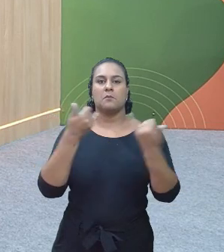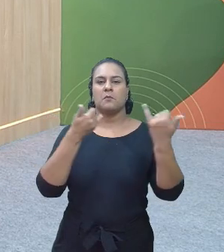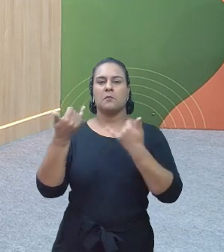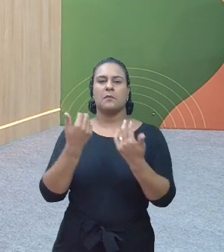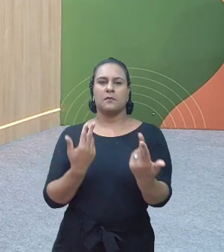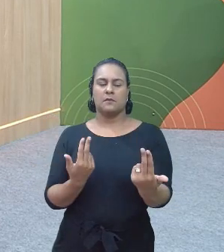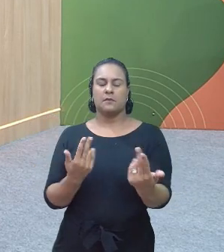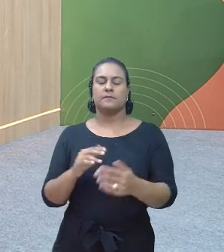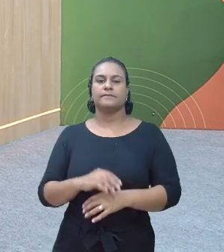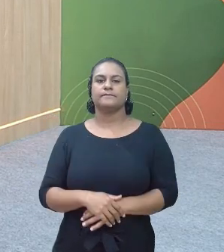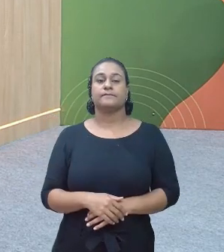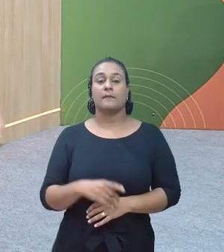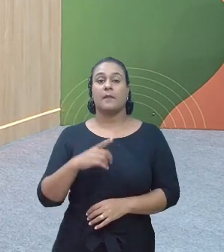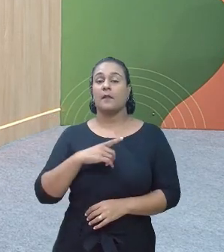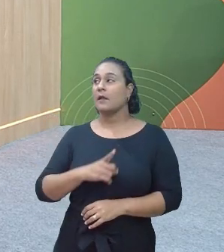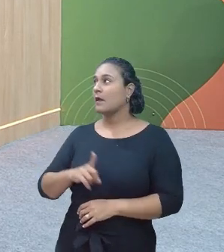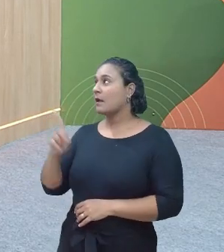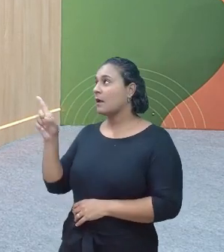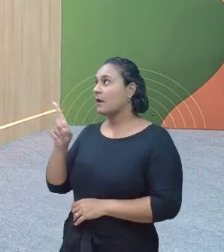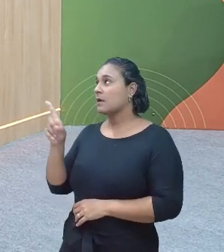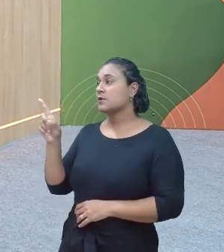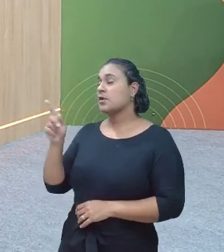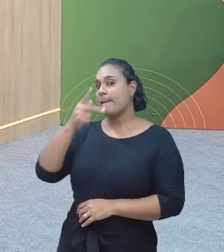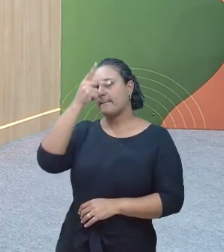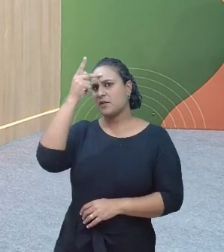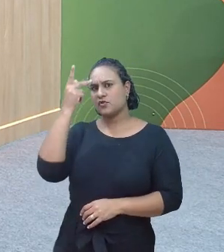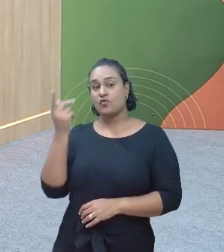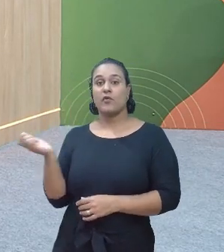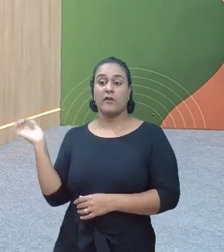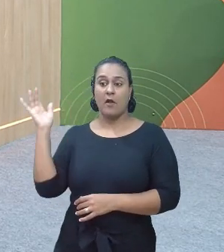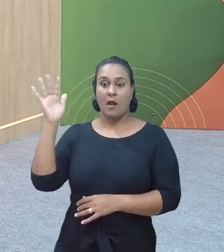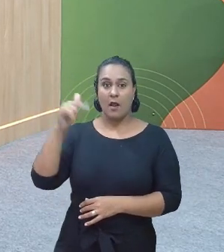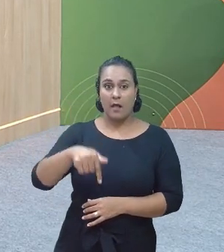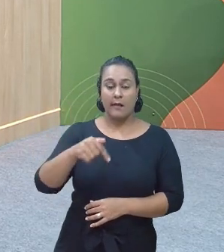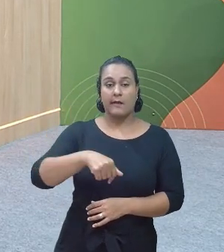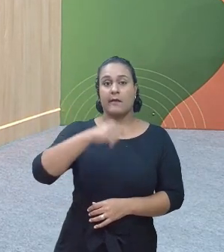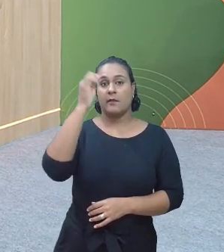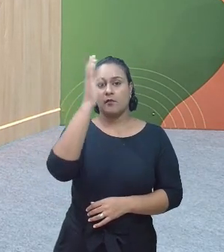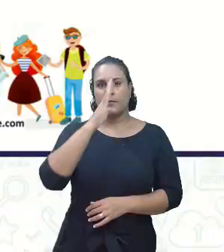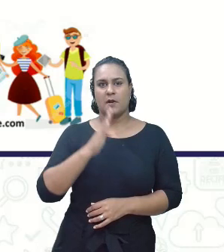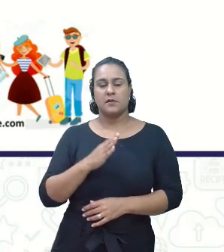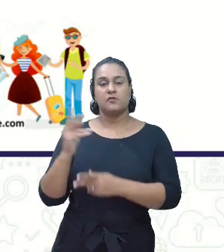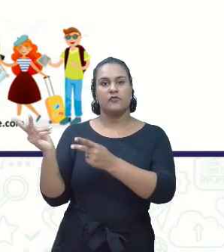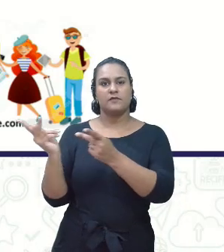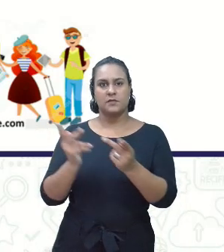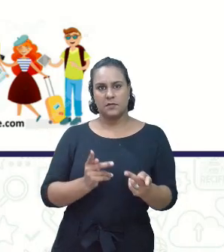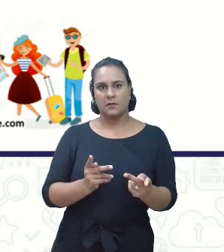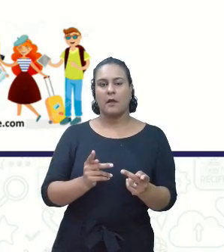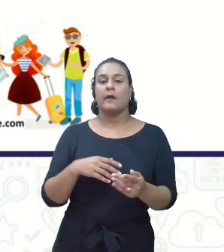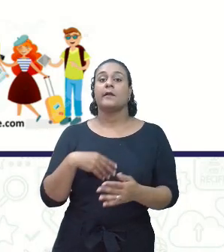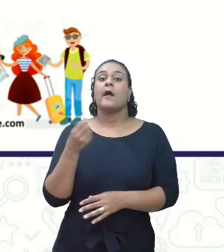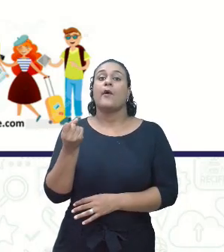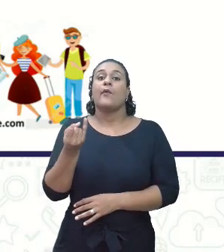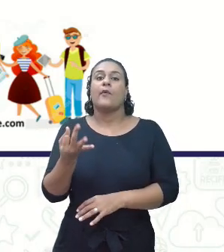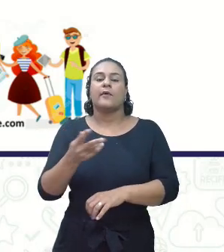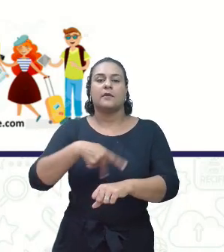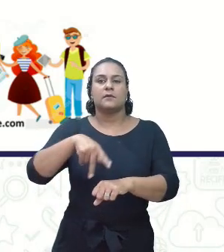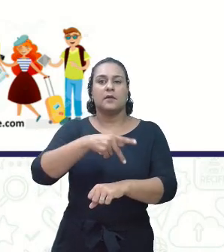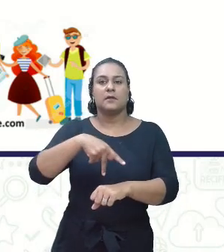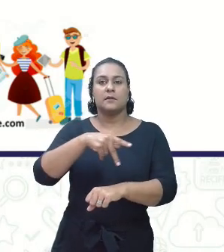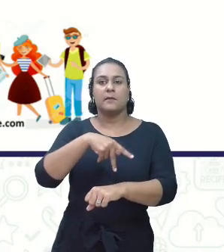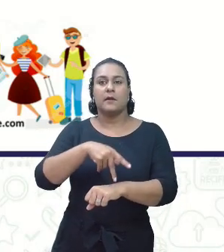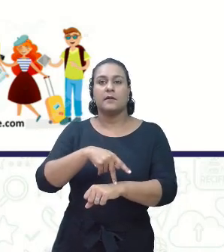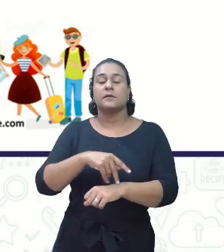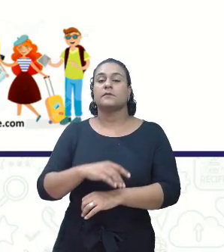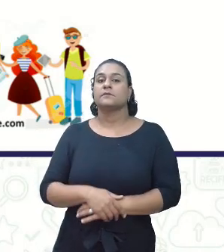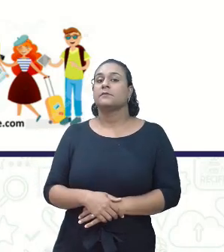Nesse gráfico, a gente fala dos turistas no Brasil e aí a gente começa a perceber a diversidade de países, né, em relação a esse turismo.